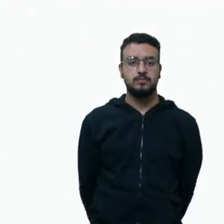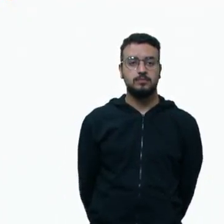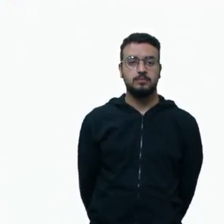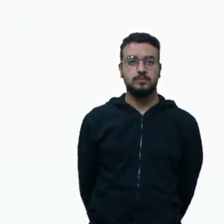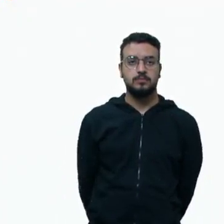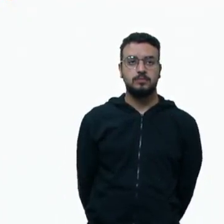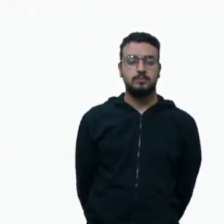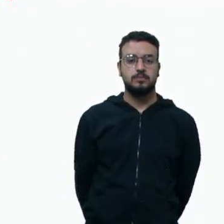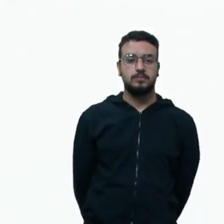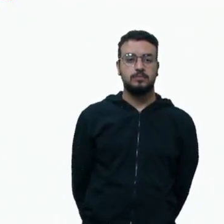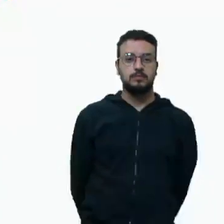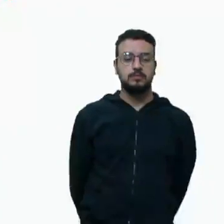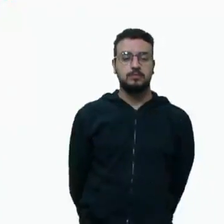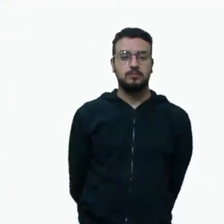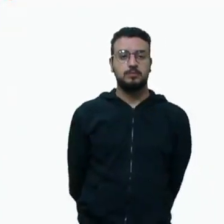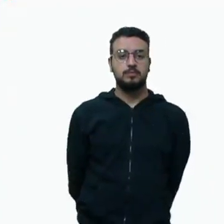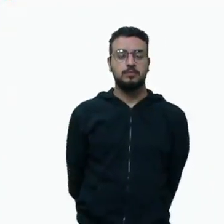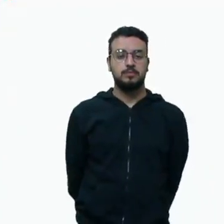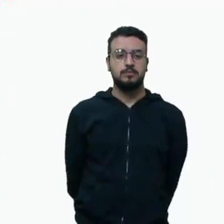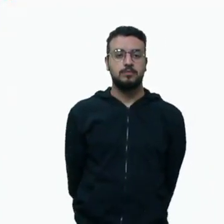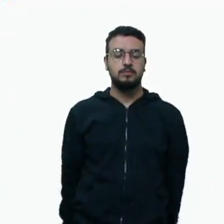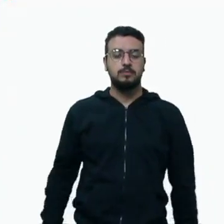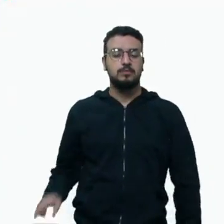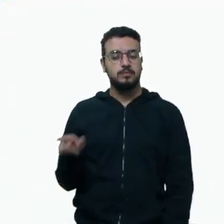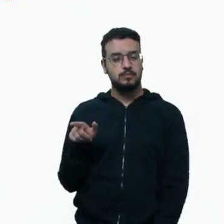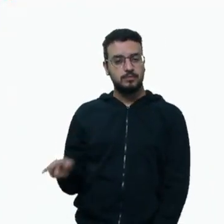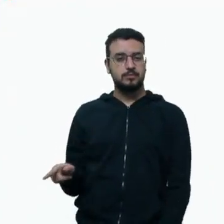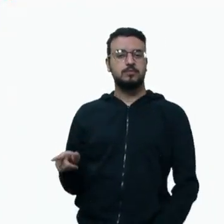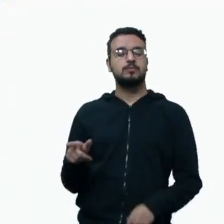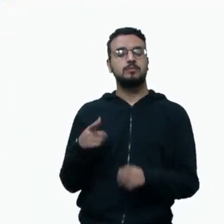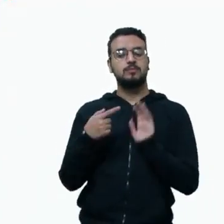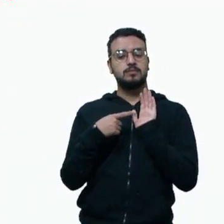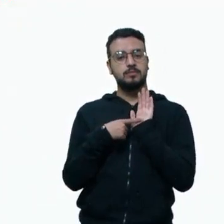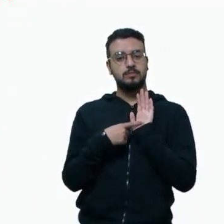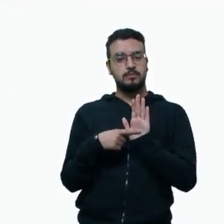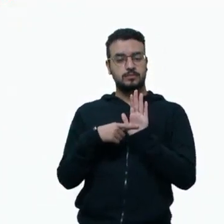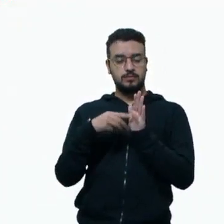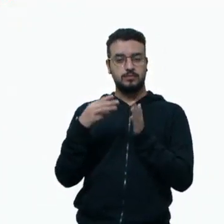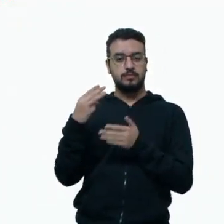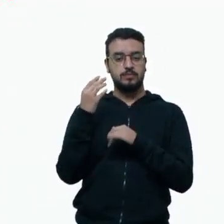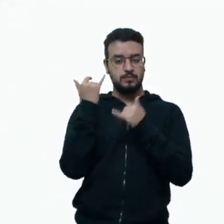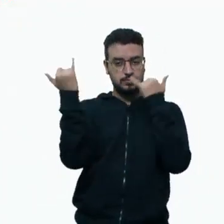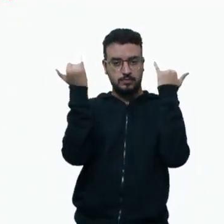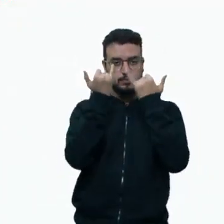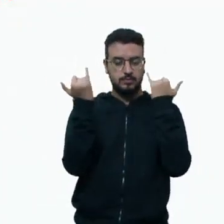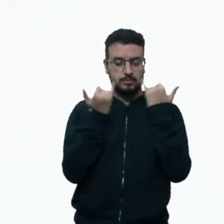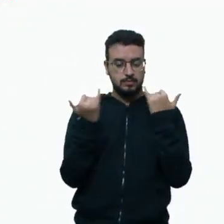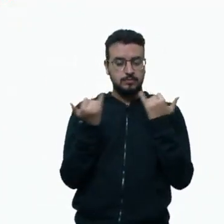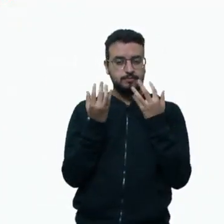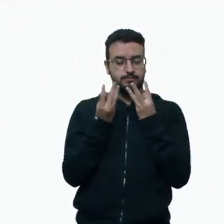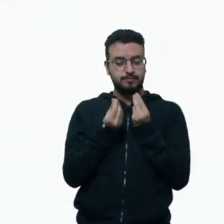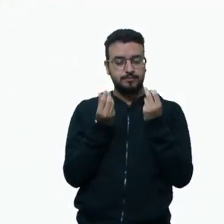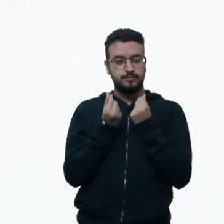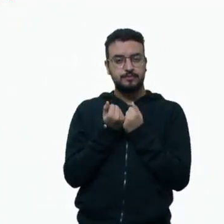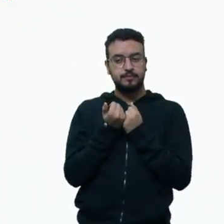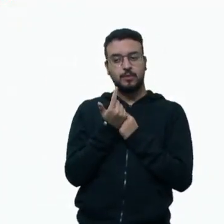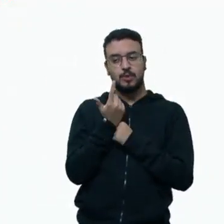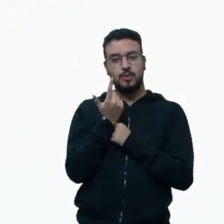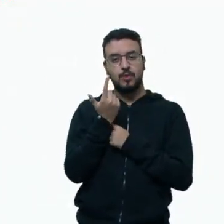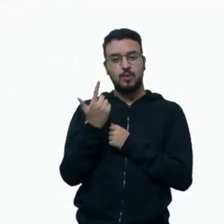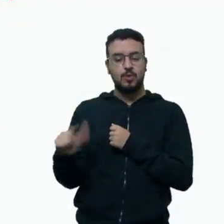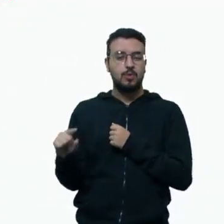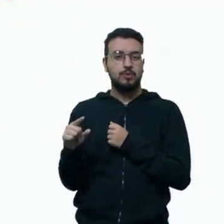Bulbo, tá? O bulbo, ele transmite informações sensitivas a outras partes do